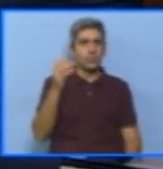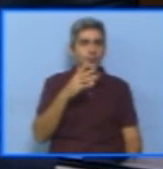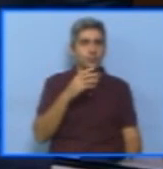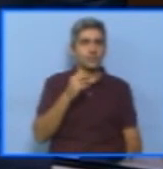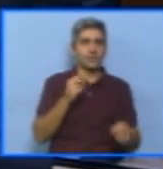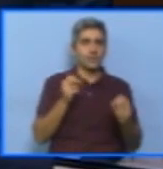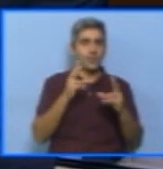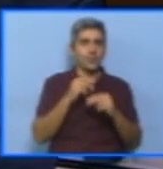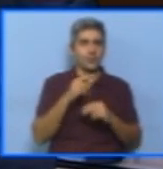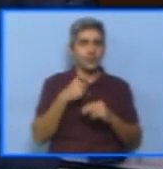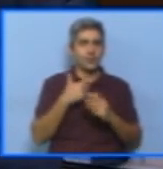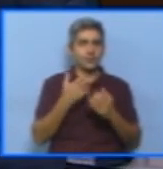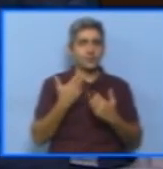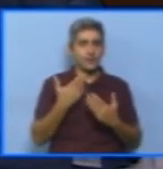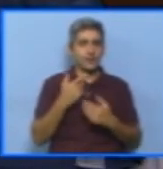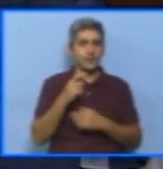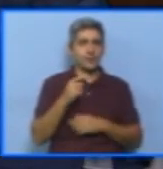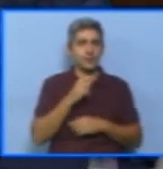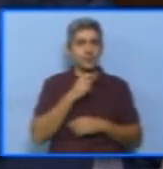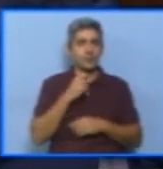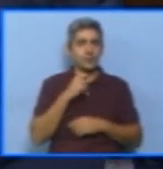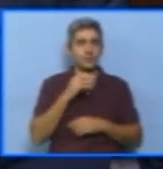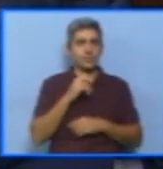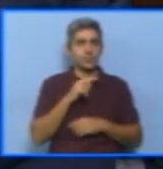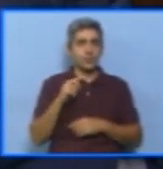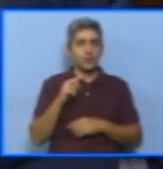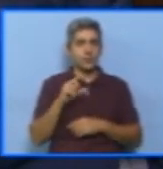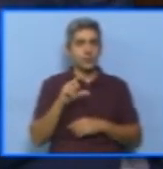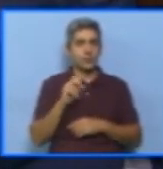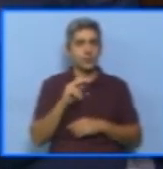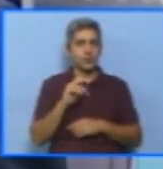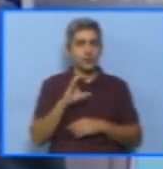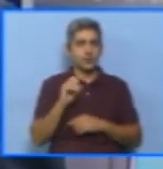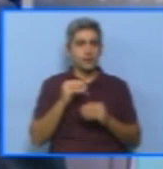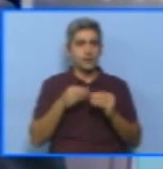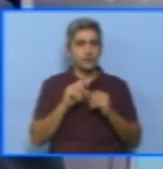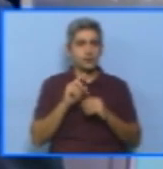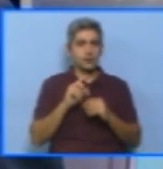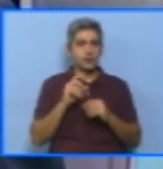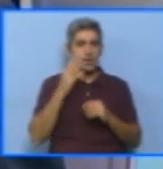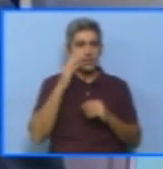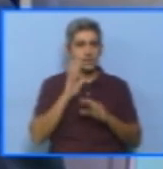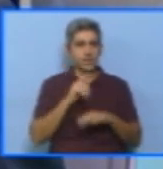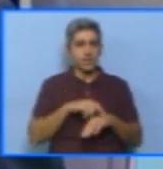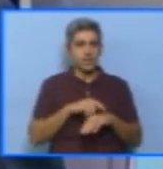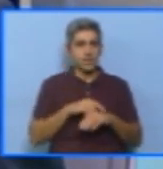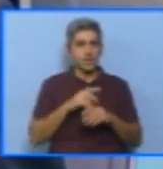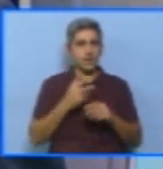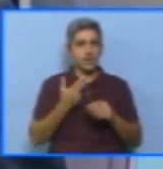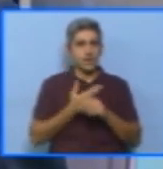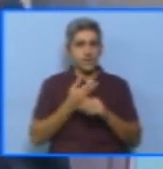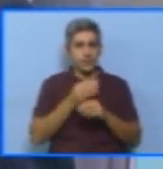muito interessante, esta que recebemos aqui do Padre João Lourenço. Eu não acrescento nada, a não ser, eu acho que ainda estamos no tempo das vindimas, não